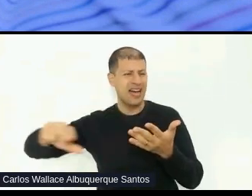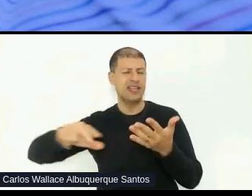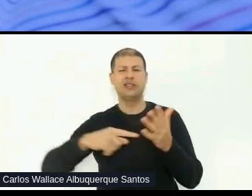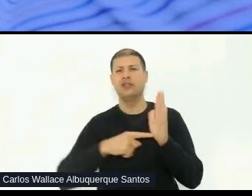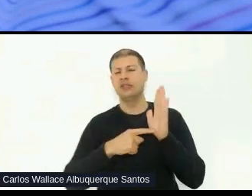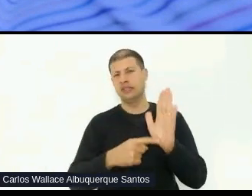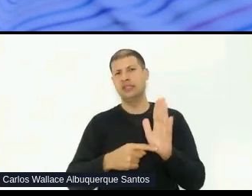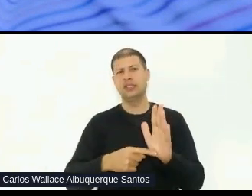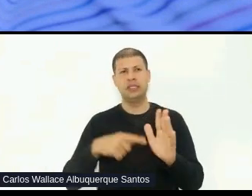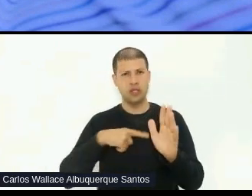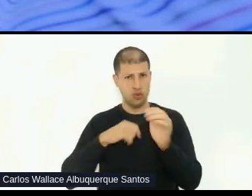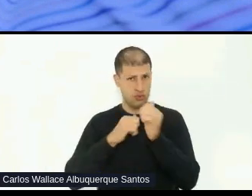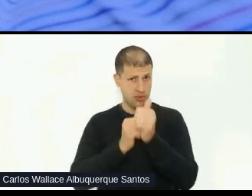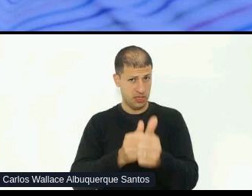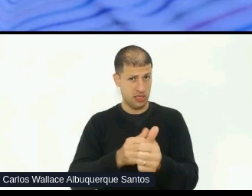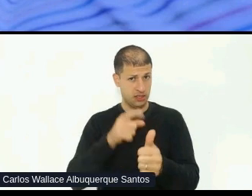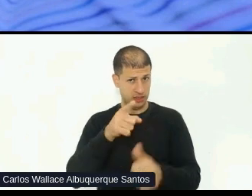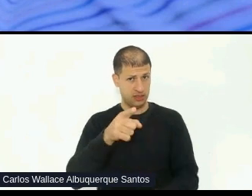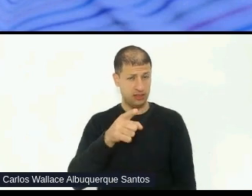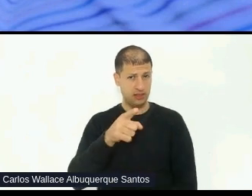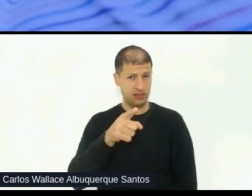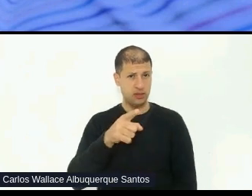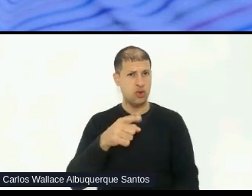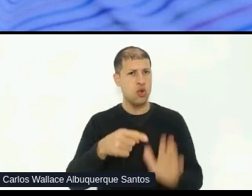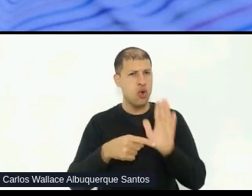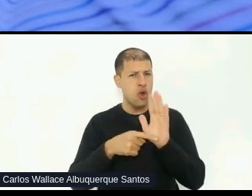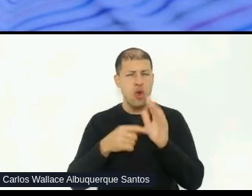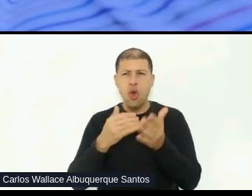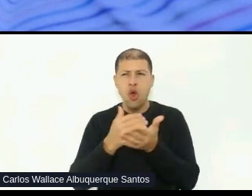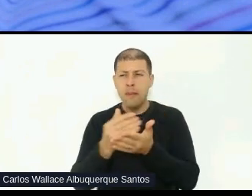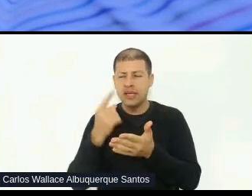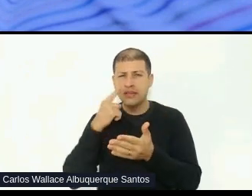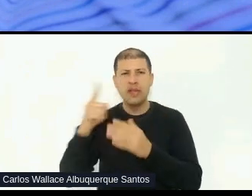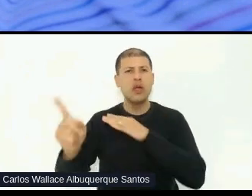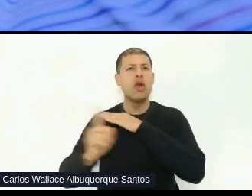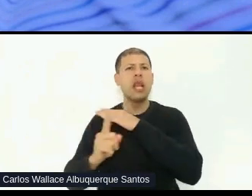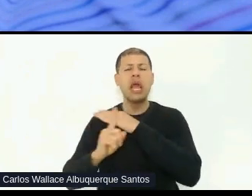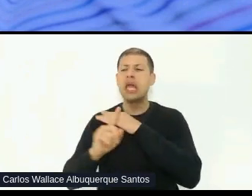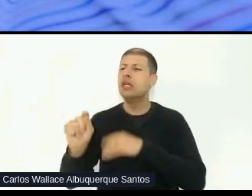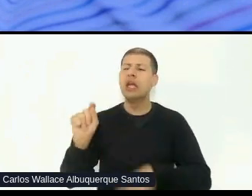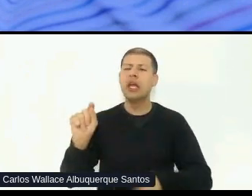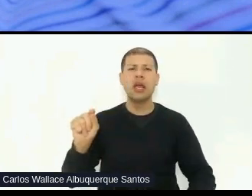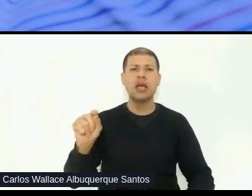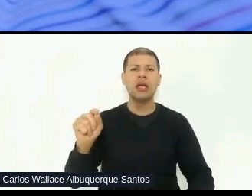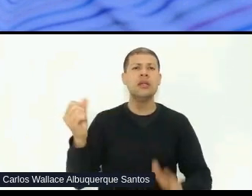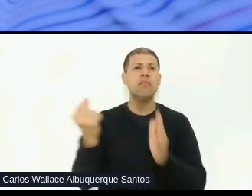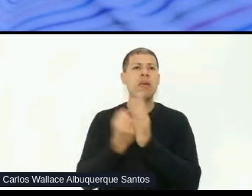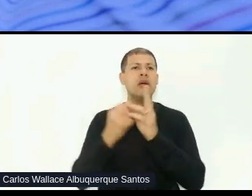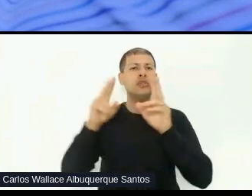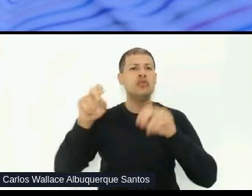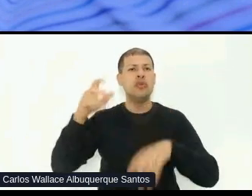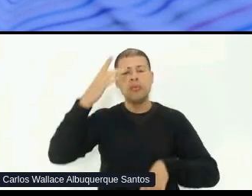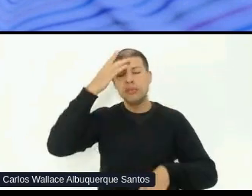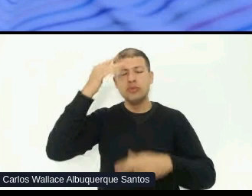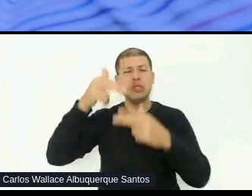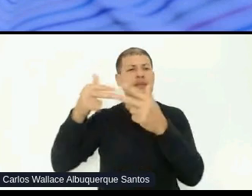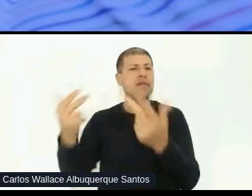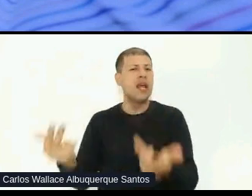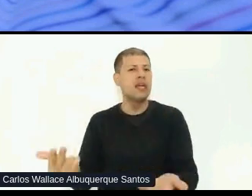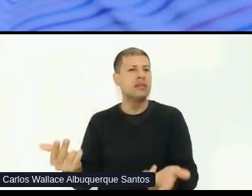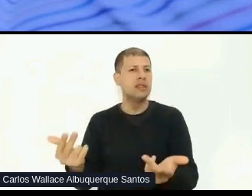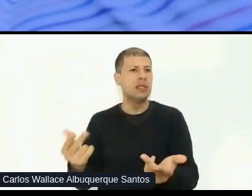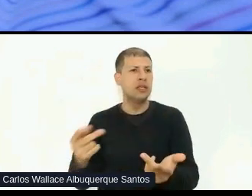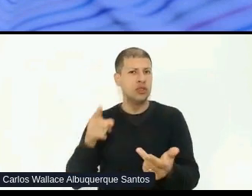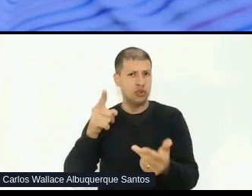esses indicadores? Tá? Comece a mapear o seu público a nível de cliente. Como é que está sendo a sua marca com relação ao público mais diverso? A sua marca